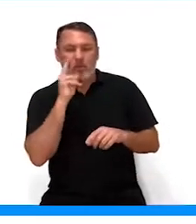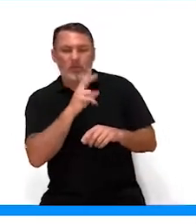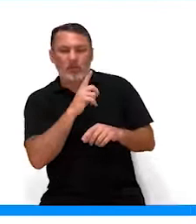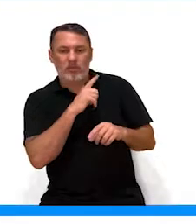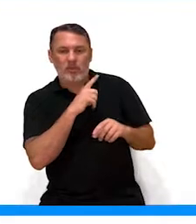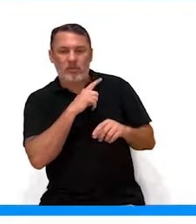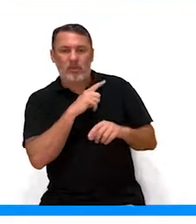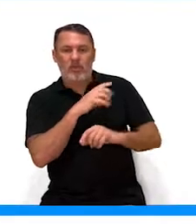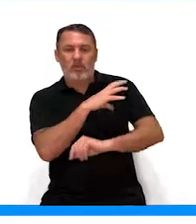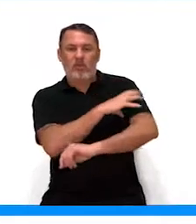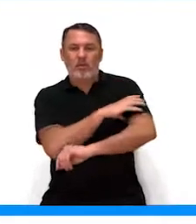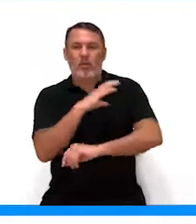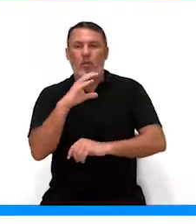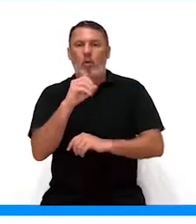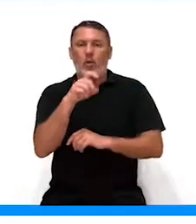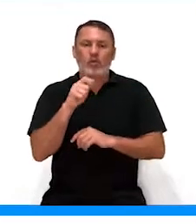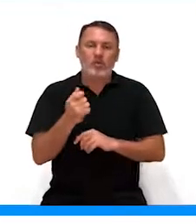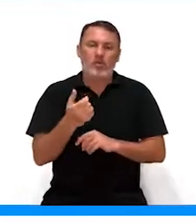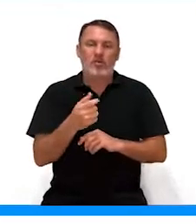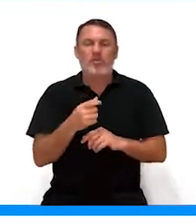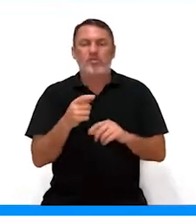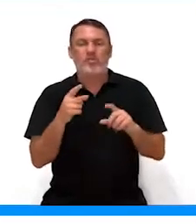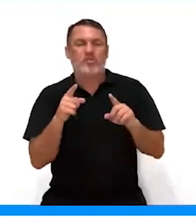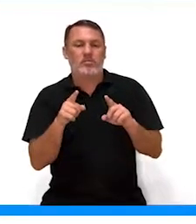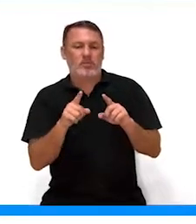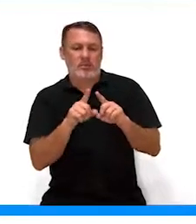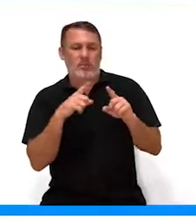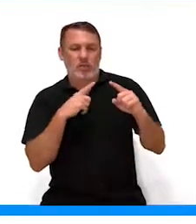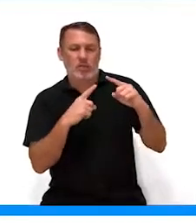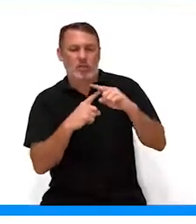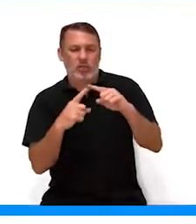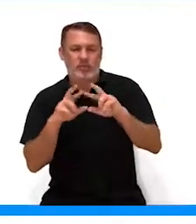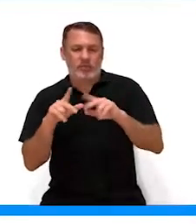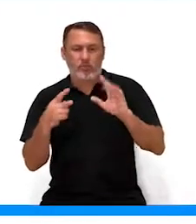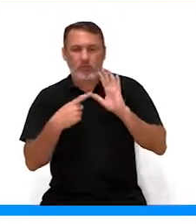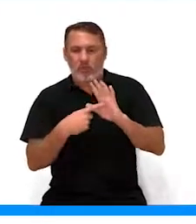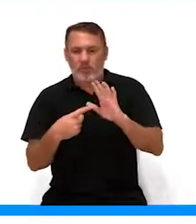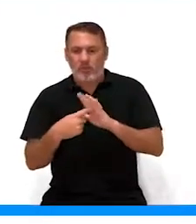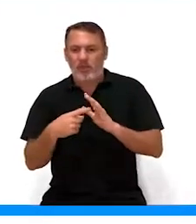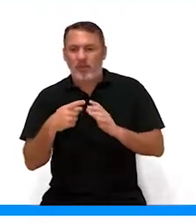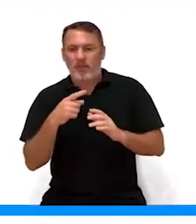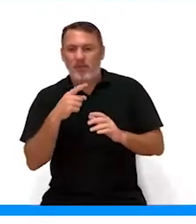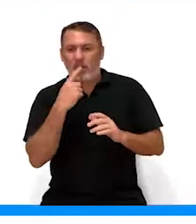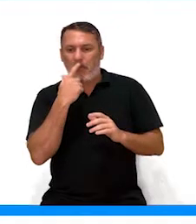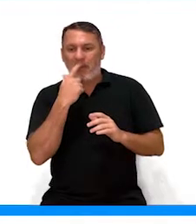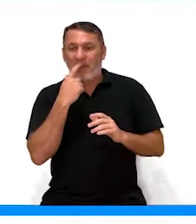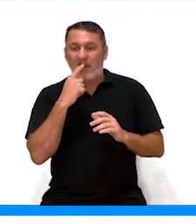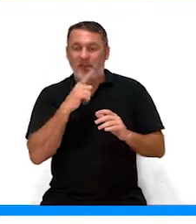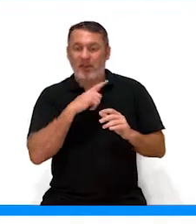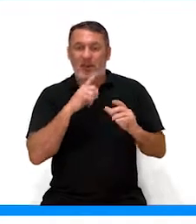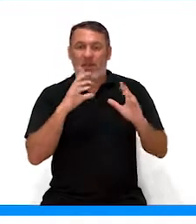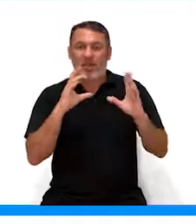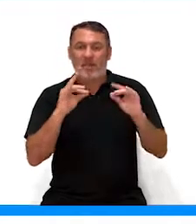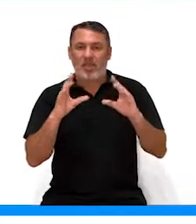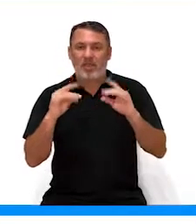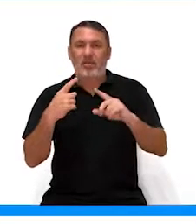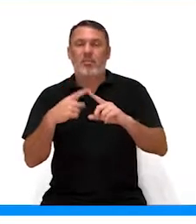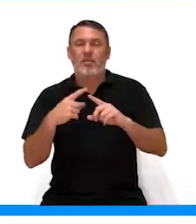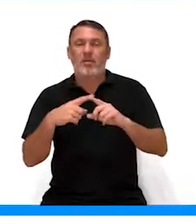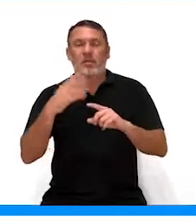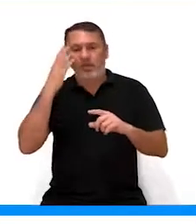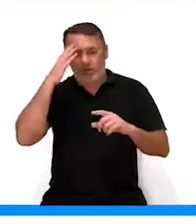muscular, como por exemplo o sartório da coxa, o quadríceps, né, femoral. Então a gente tem aí